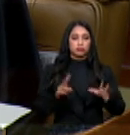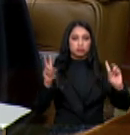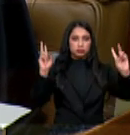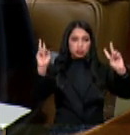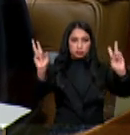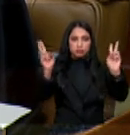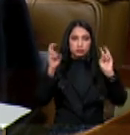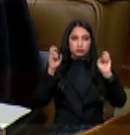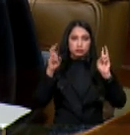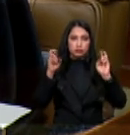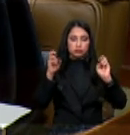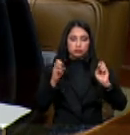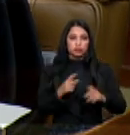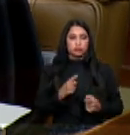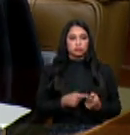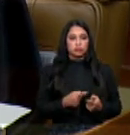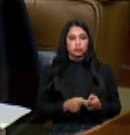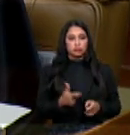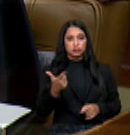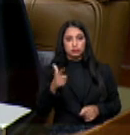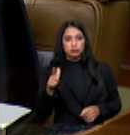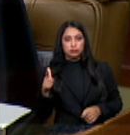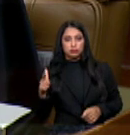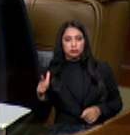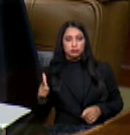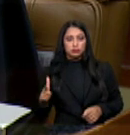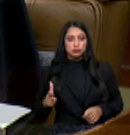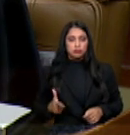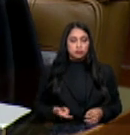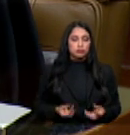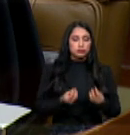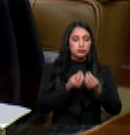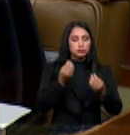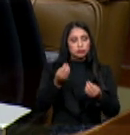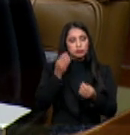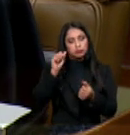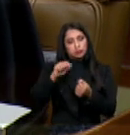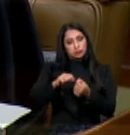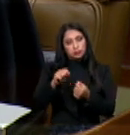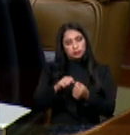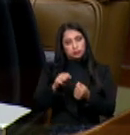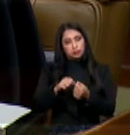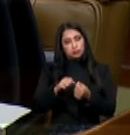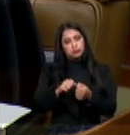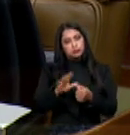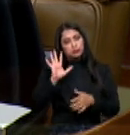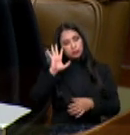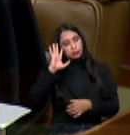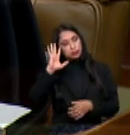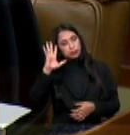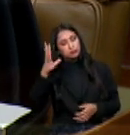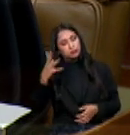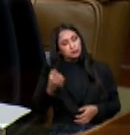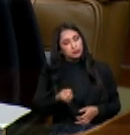matéria, até porque há outros meios eficazes e suficientes para impugnar as